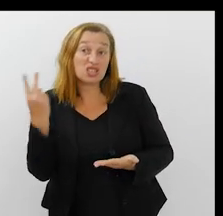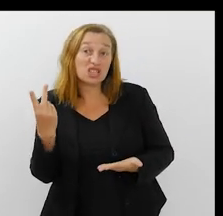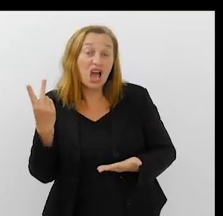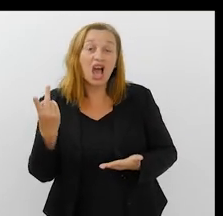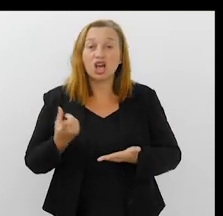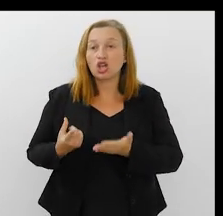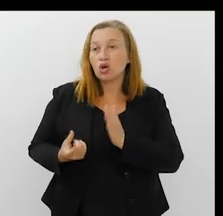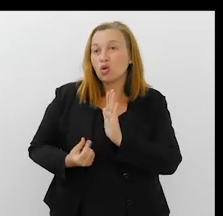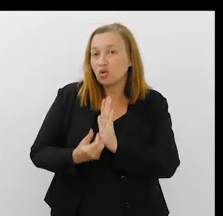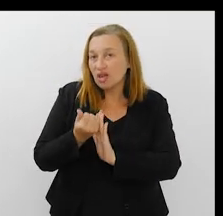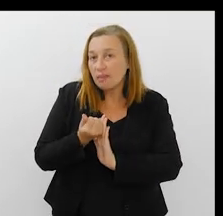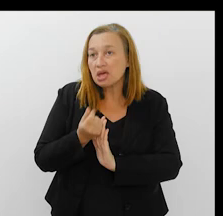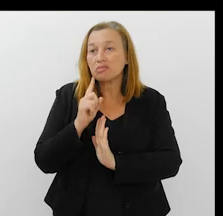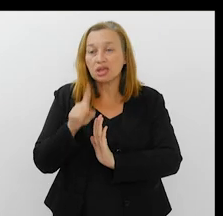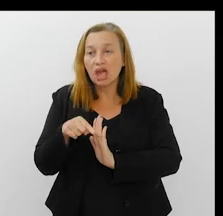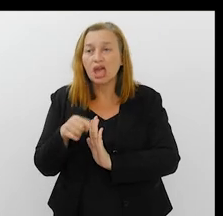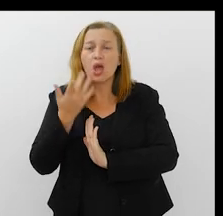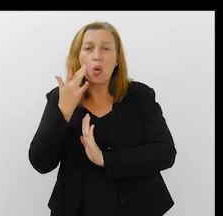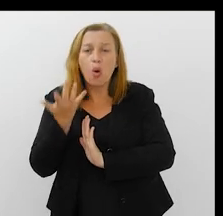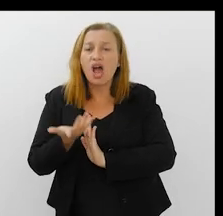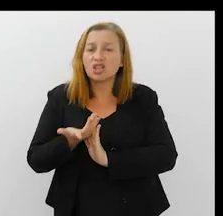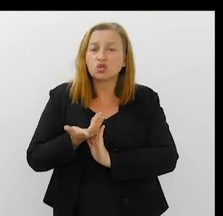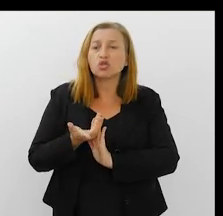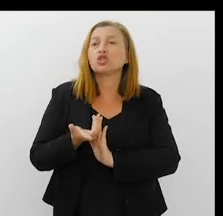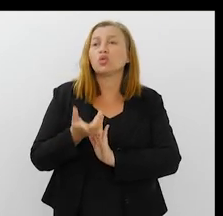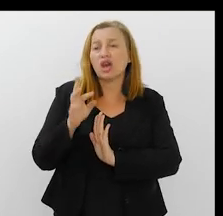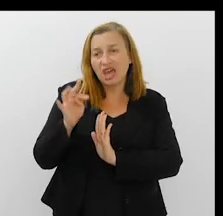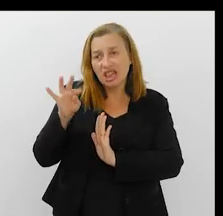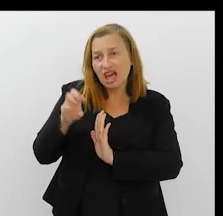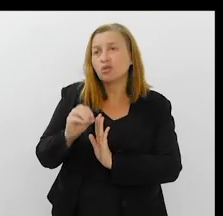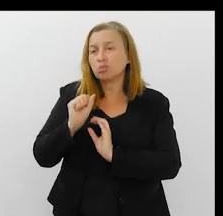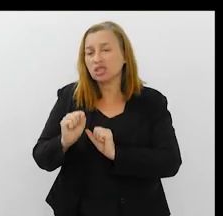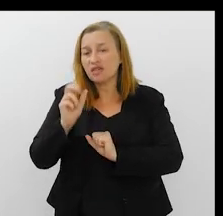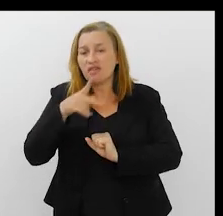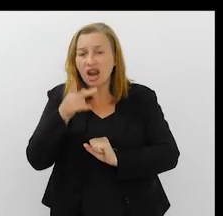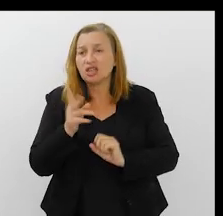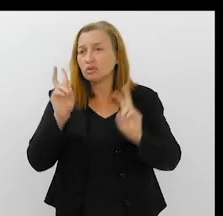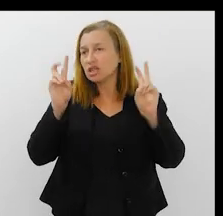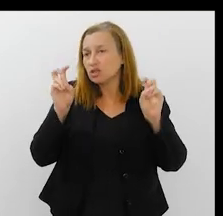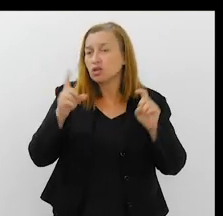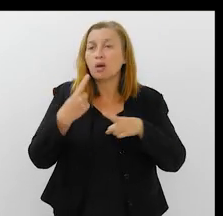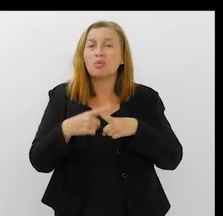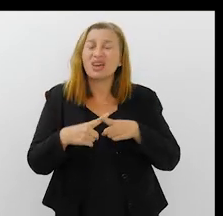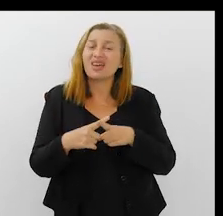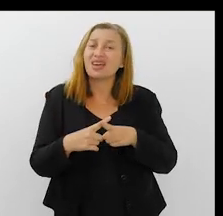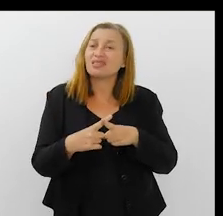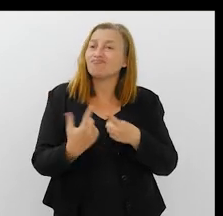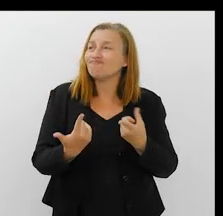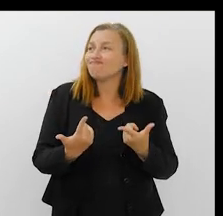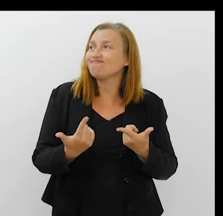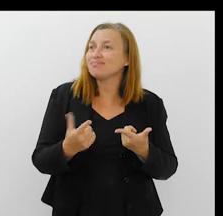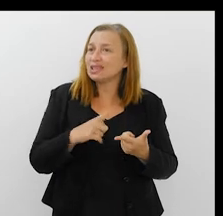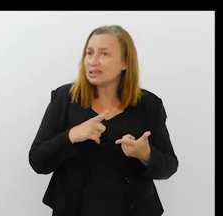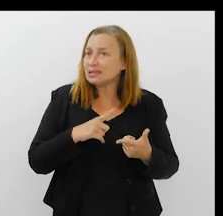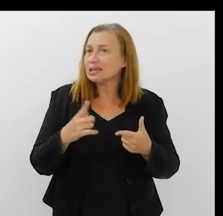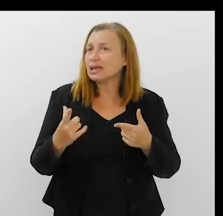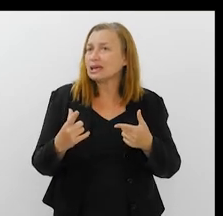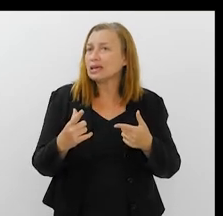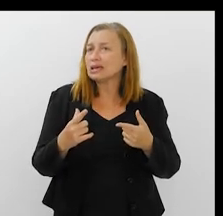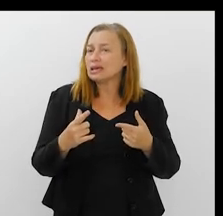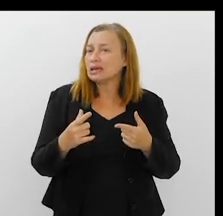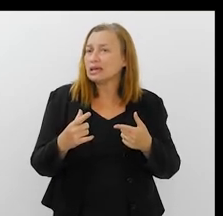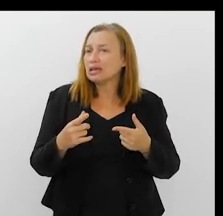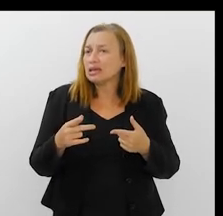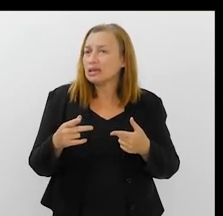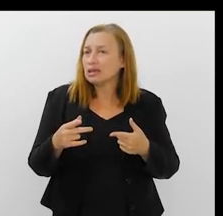valorizar em termos de orçamento, né? Eu acho que o Renato podia até falar um pouco disso, porque o Renato tem essa